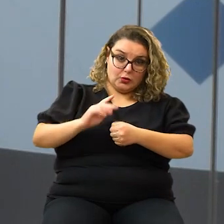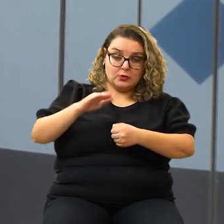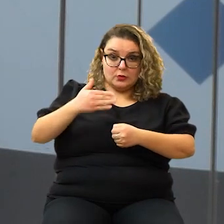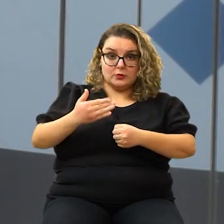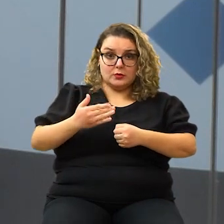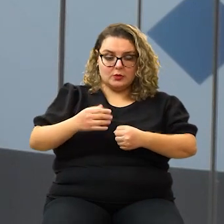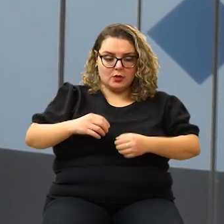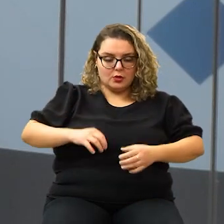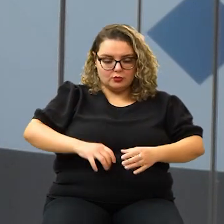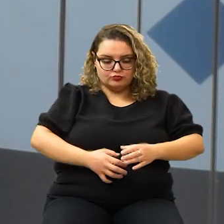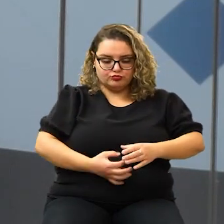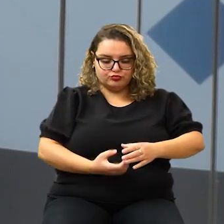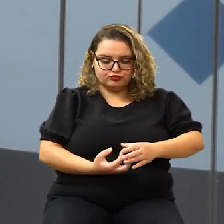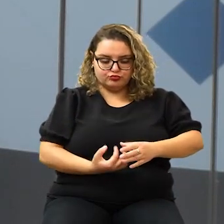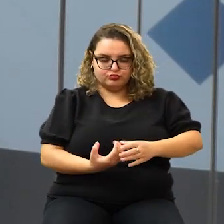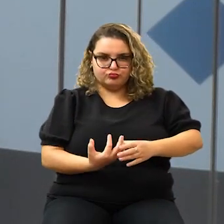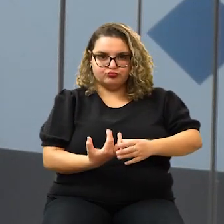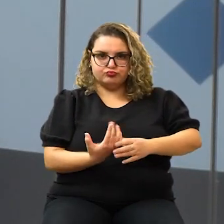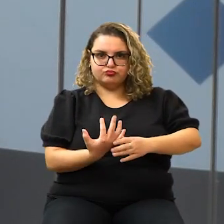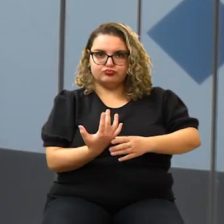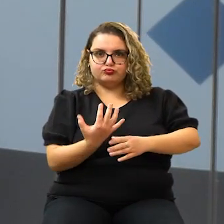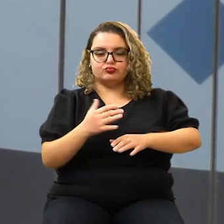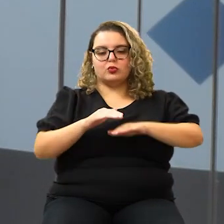saindo lá das profundezas e vai